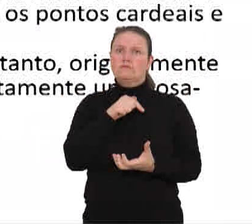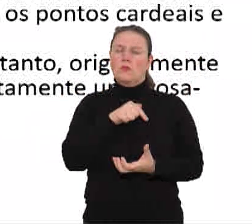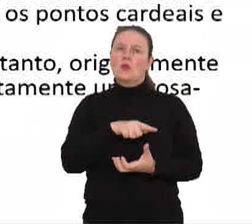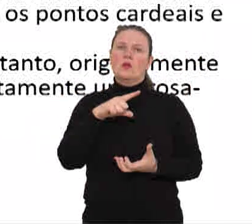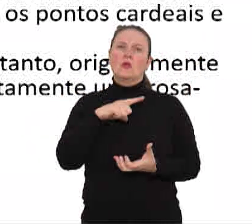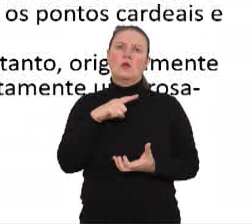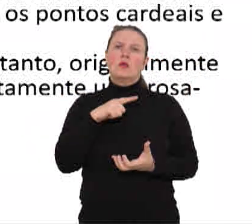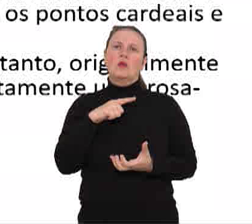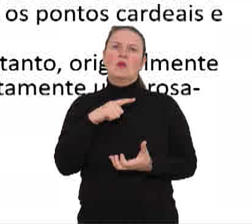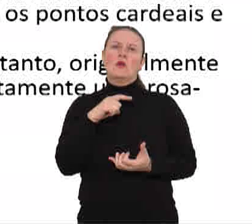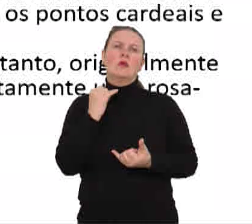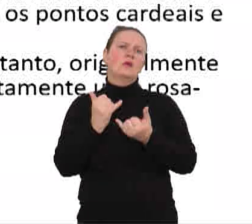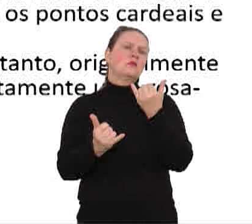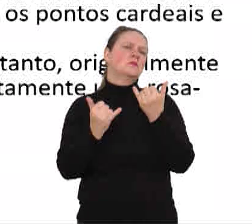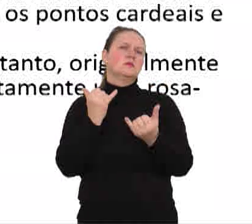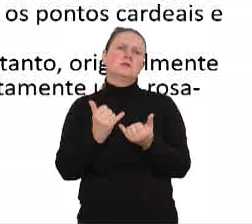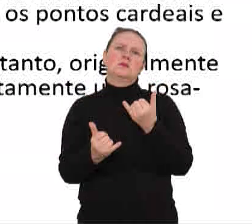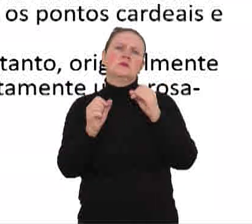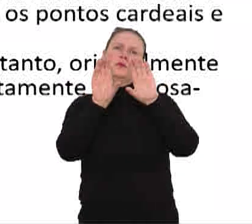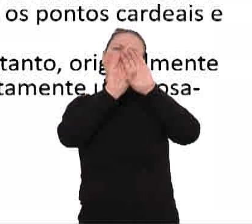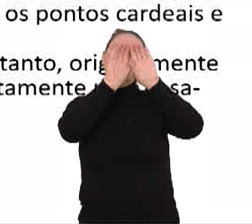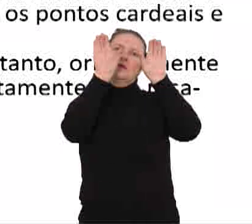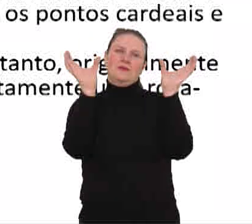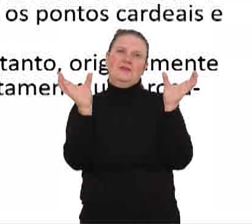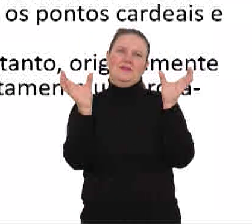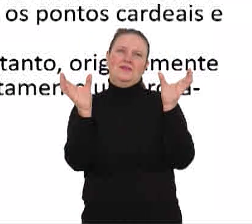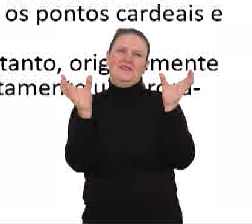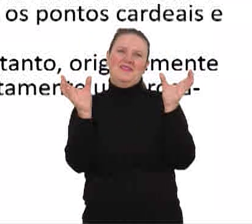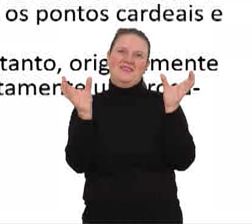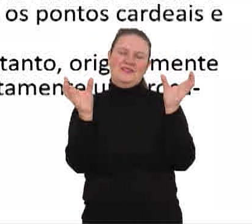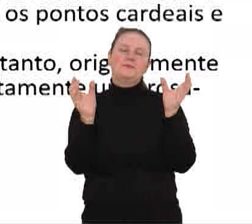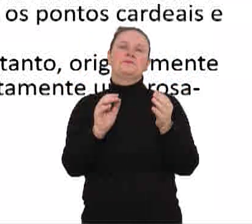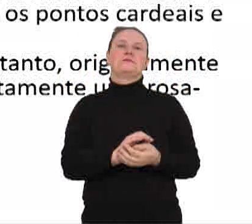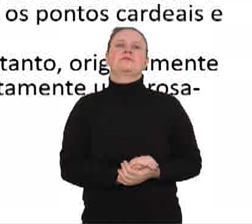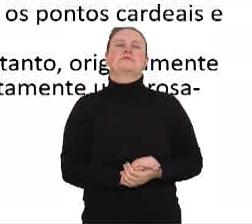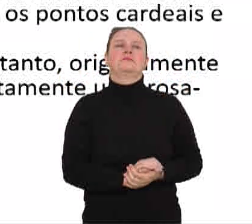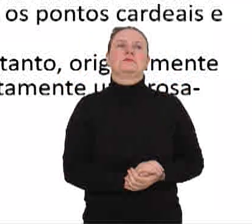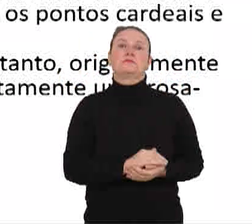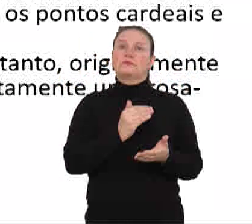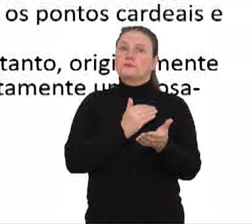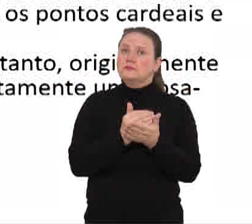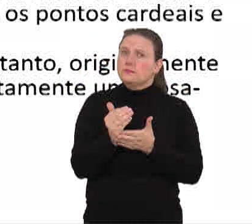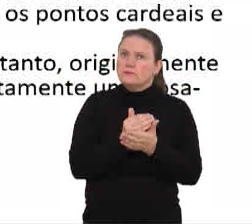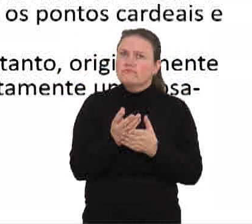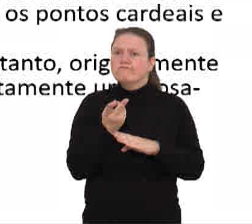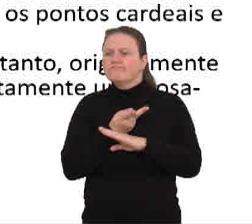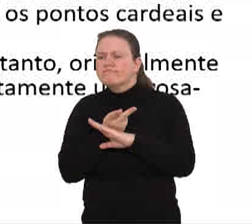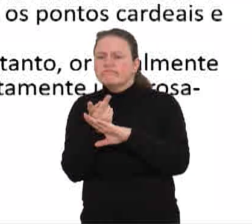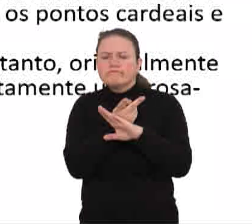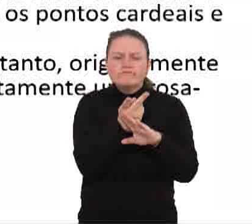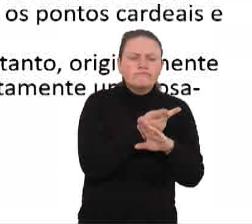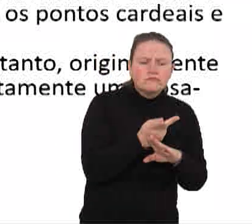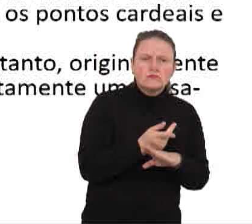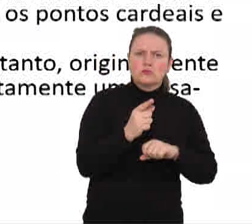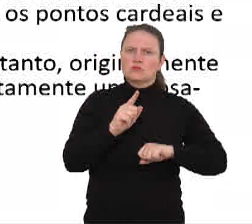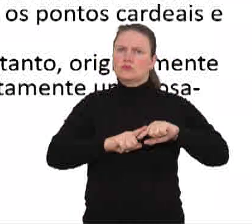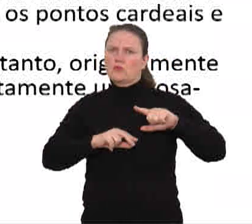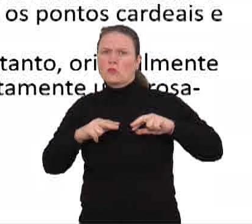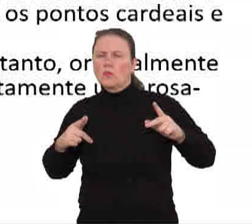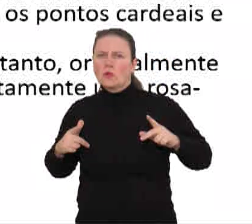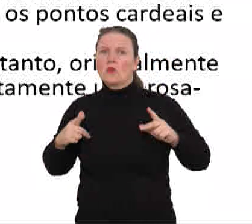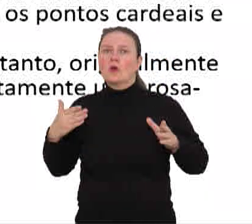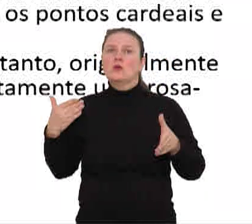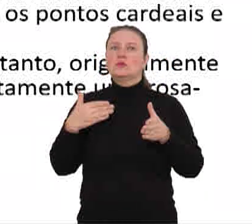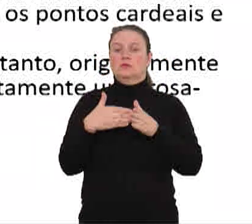que um reflexo do céu. Eu concordo plenamente. Aí começamos a procurar algum vestígio concreto disso. Até que um